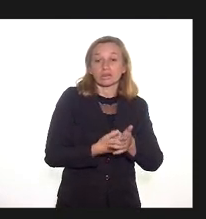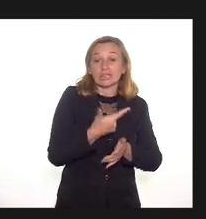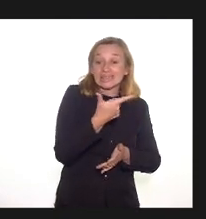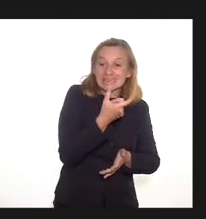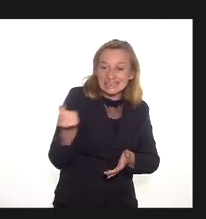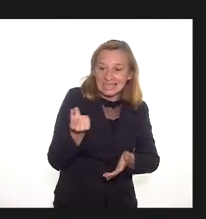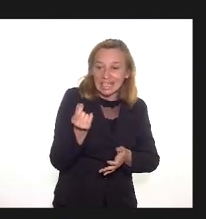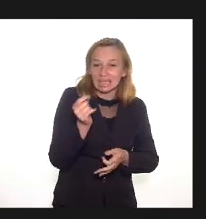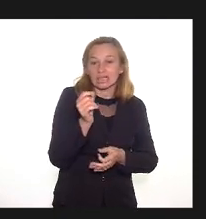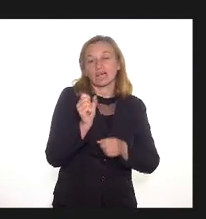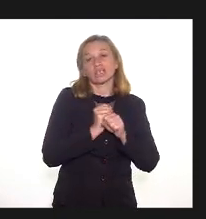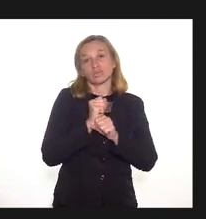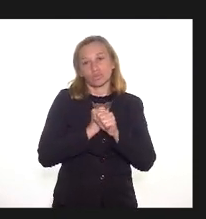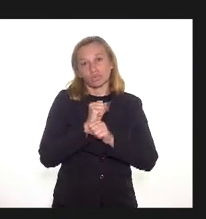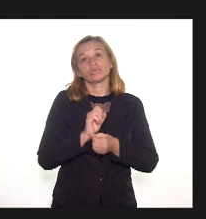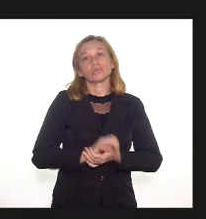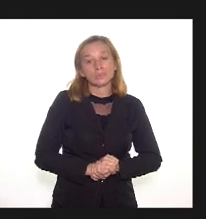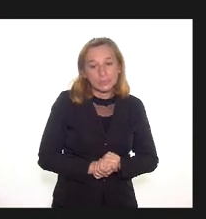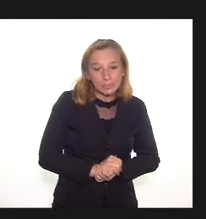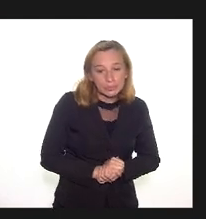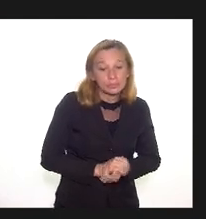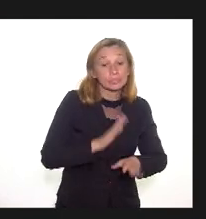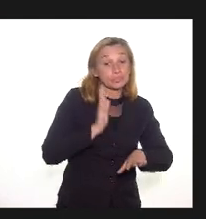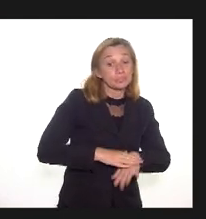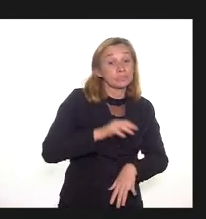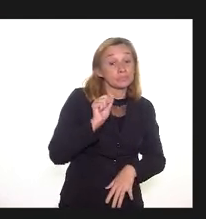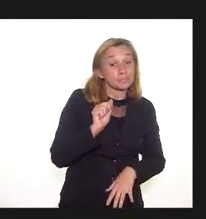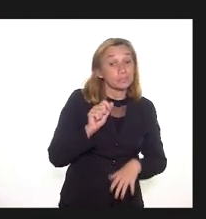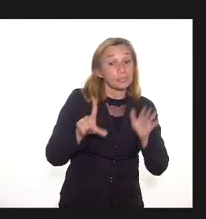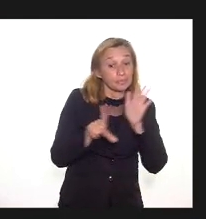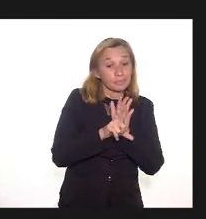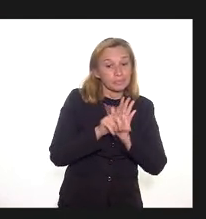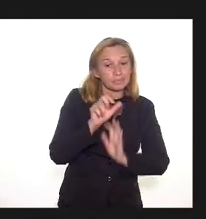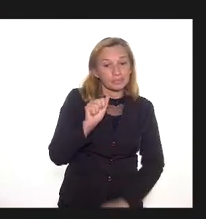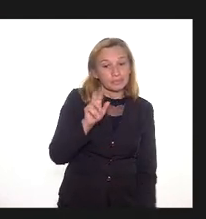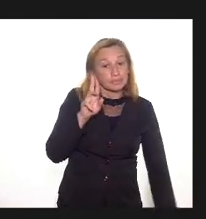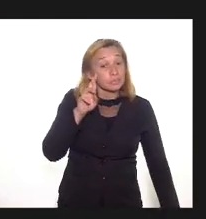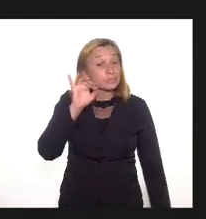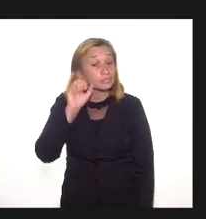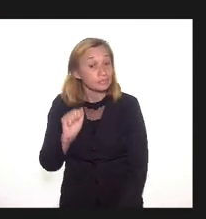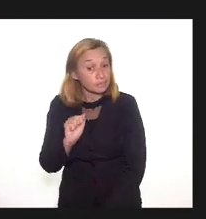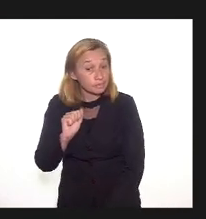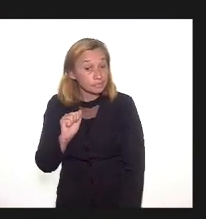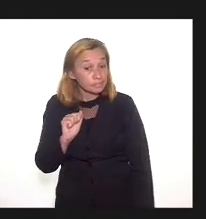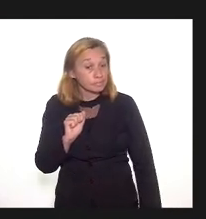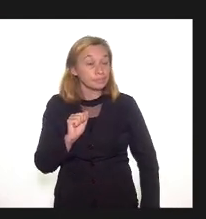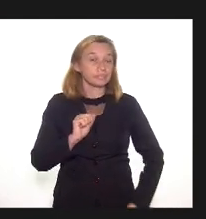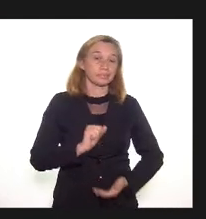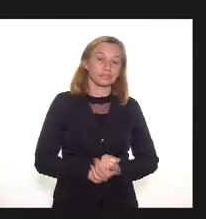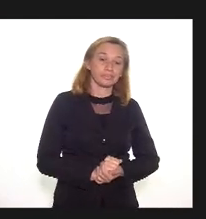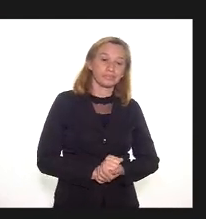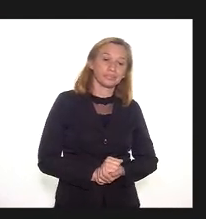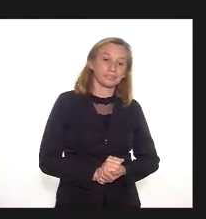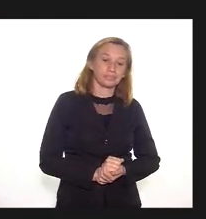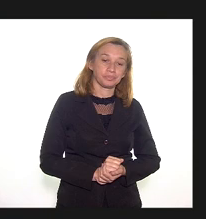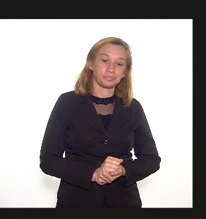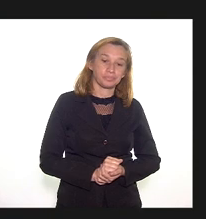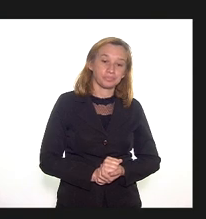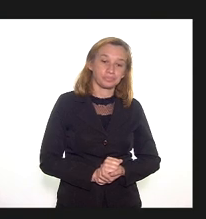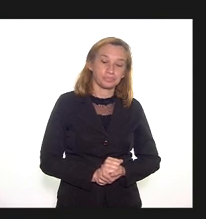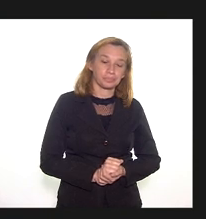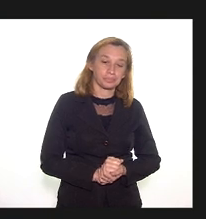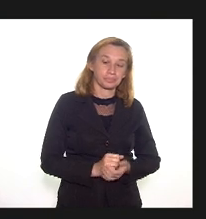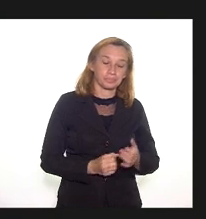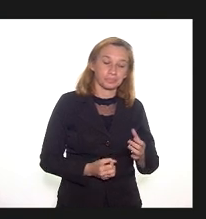anos mas a lei áurea ela foi precedida da lei